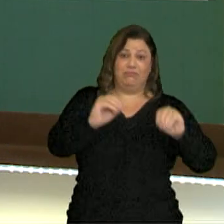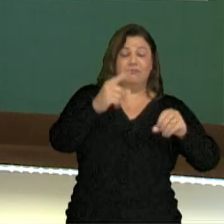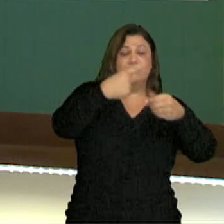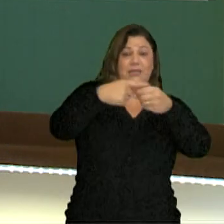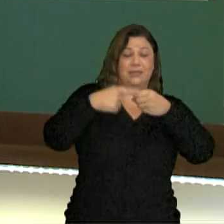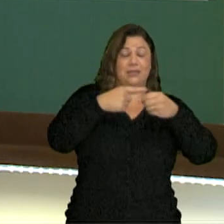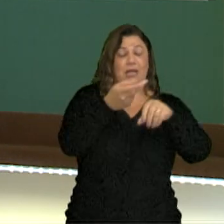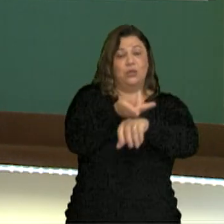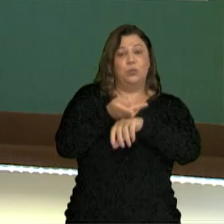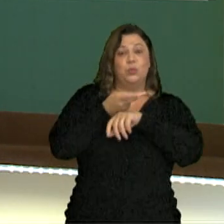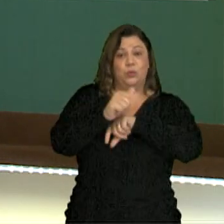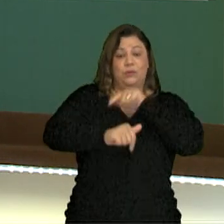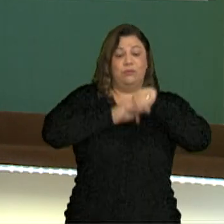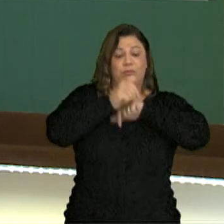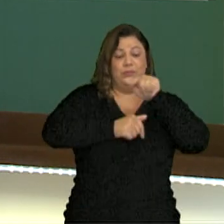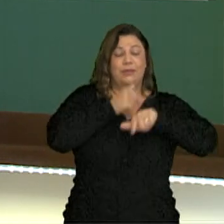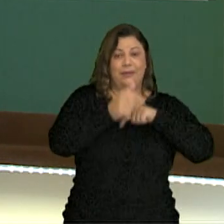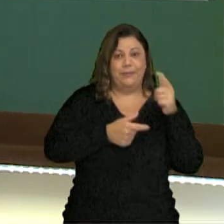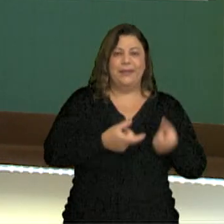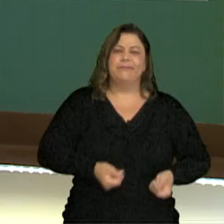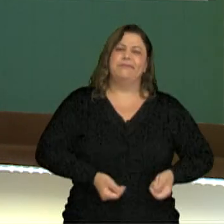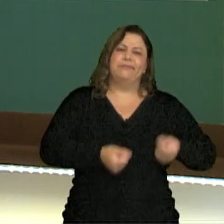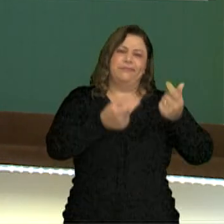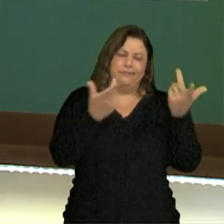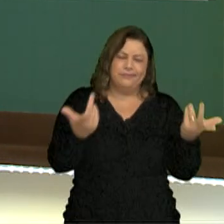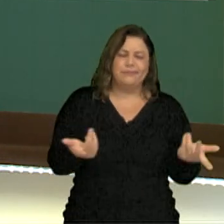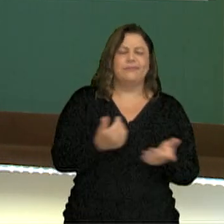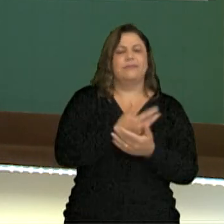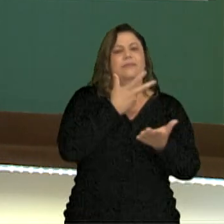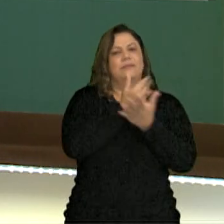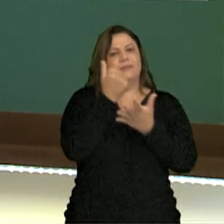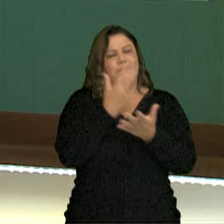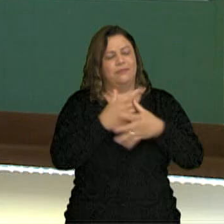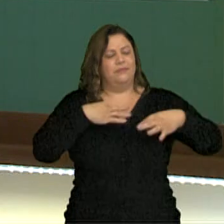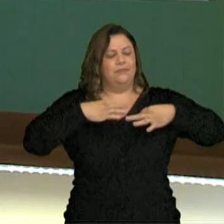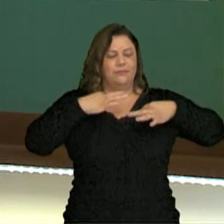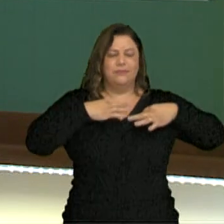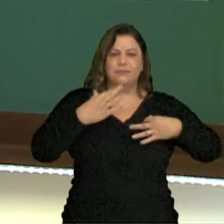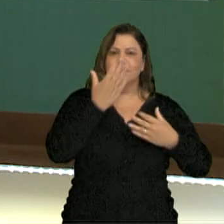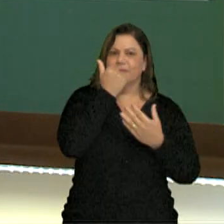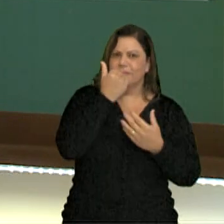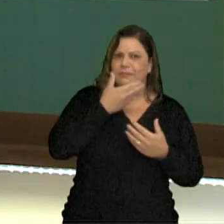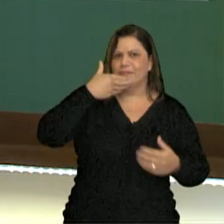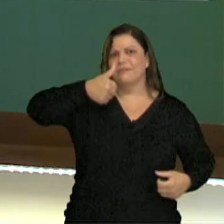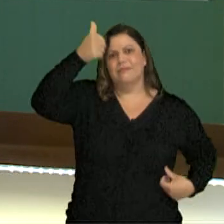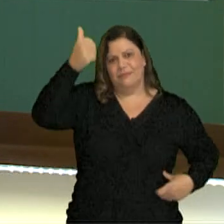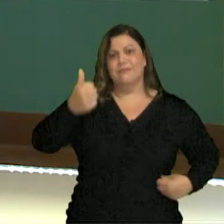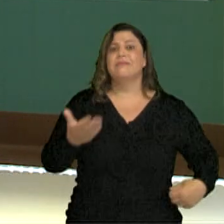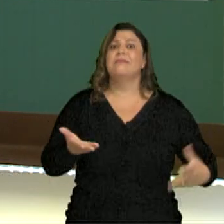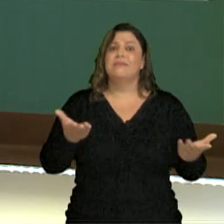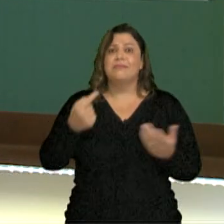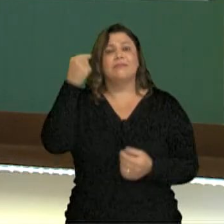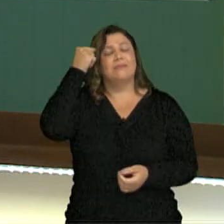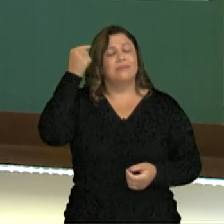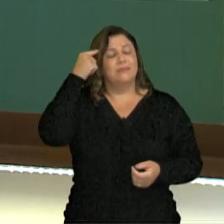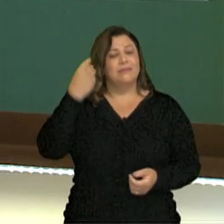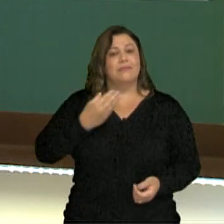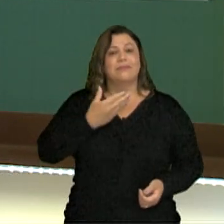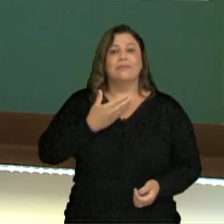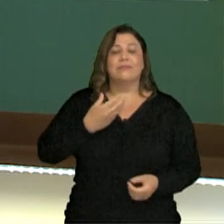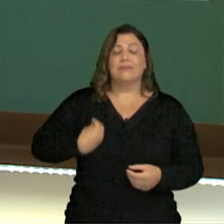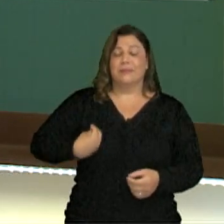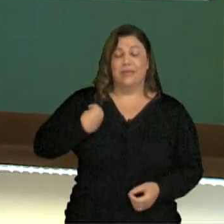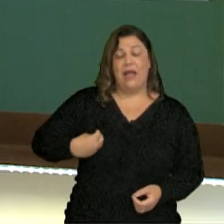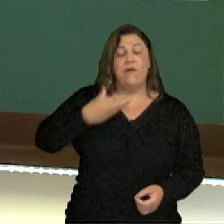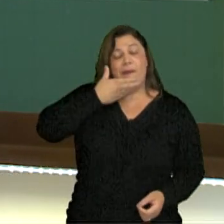Emprego. E daí com o emprego ele vai ganhar dinheiro, vai comprar uma roupa, vai comprar uma comidinha melhor. E assim ele acha que a vida dele vai se tornar melhor,